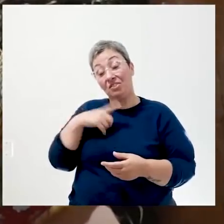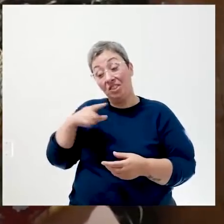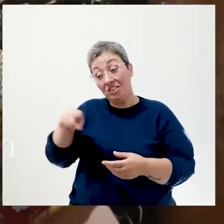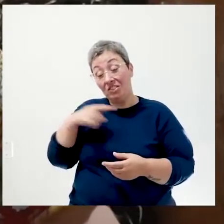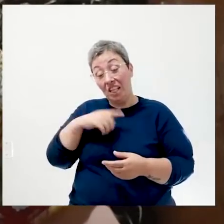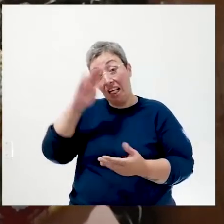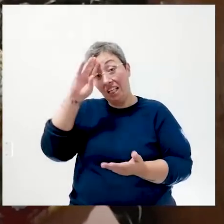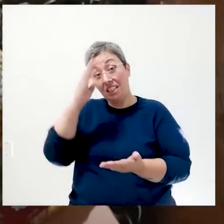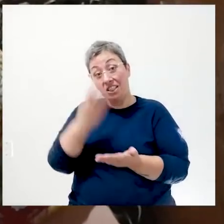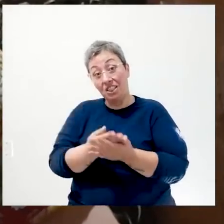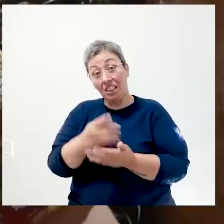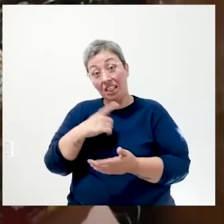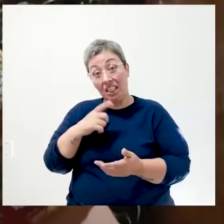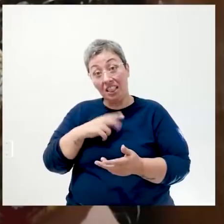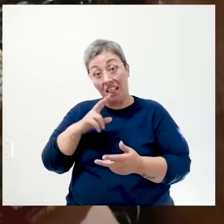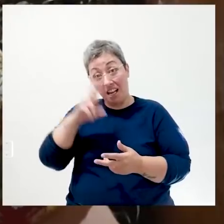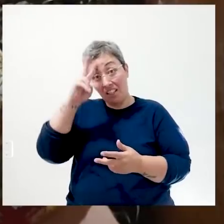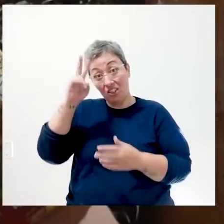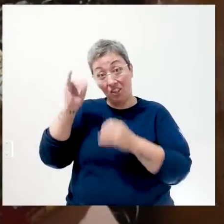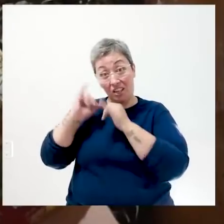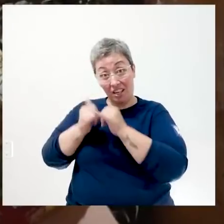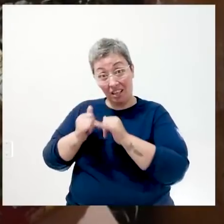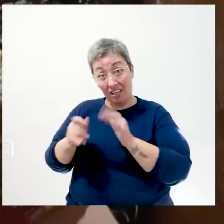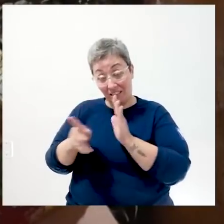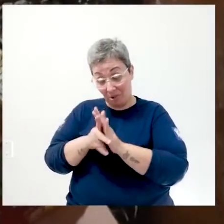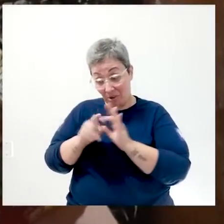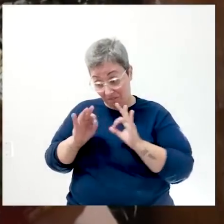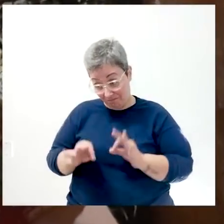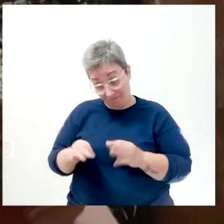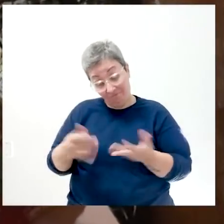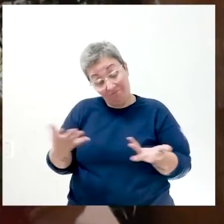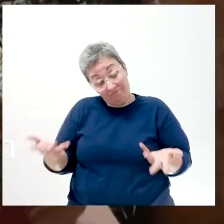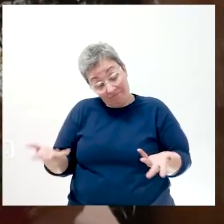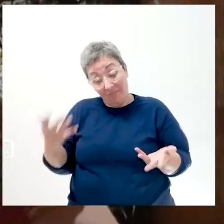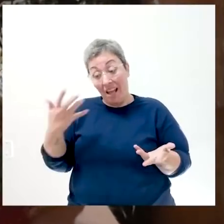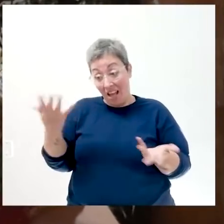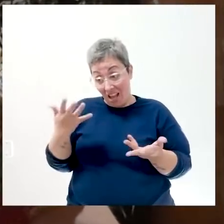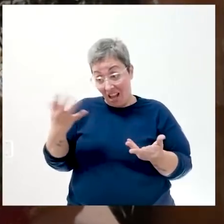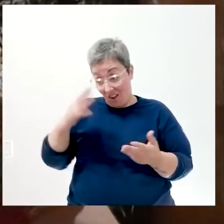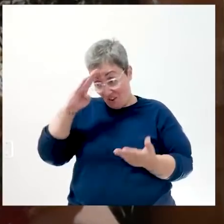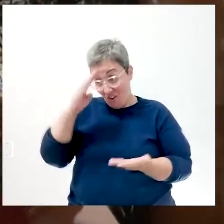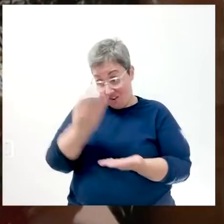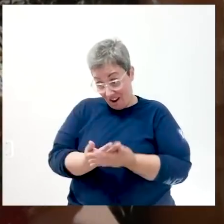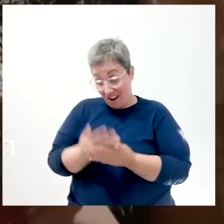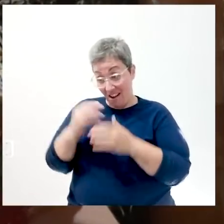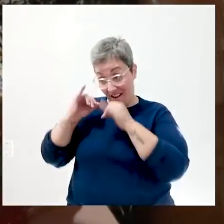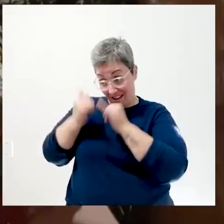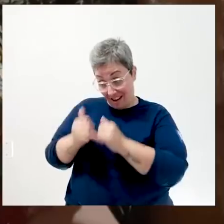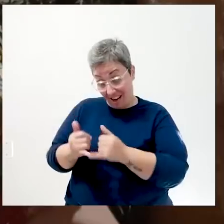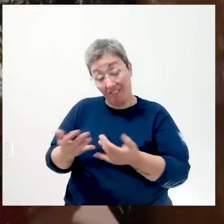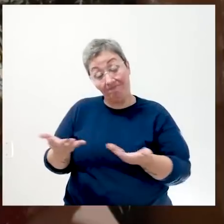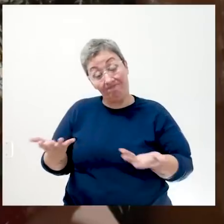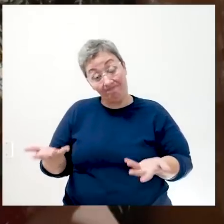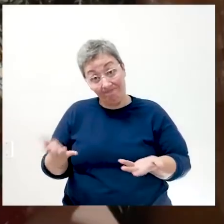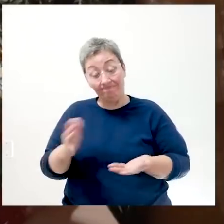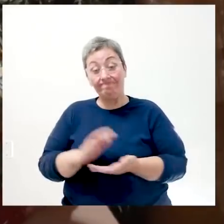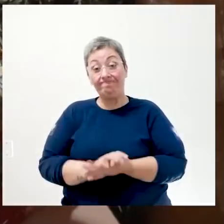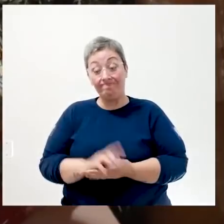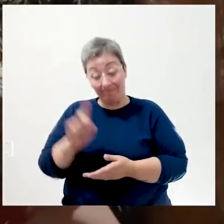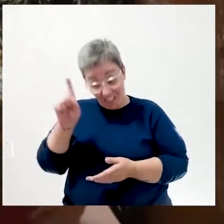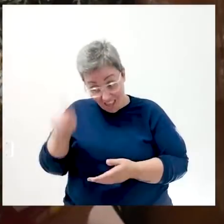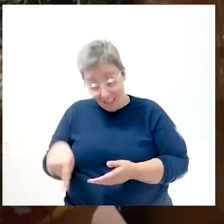sim você acredita nas nossas lendas, não é? Agora você acredita nas nossas